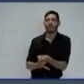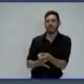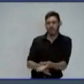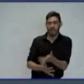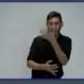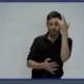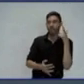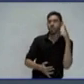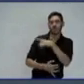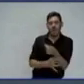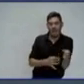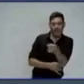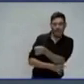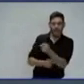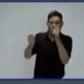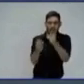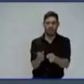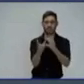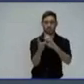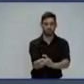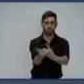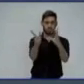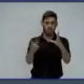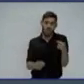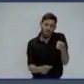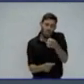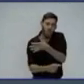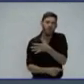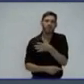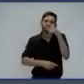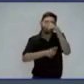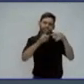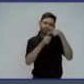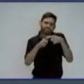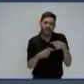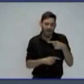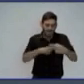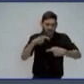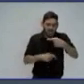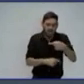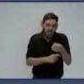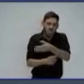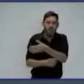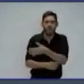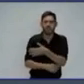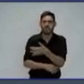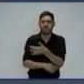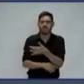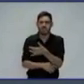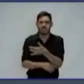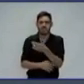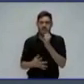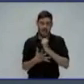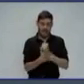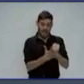poder. Em democracias recentes, parte das novas gerações já não tem o registro